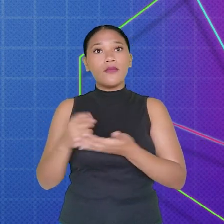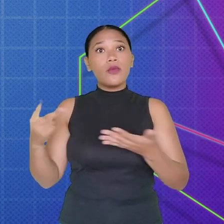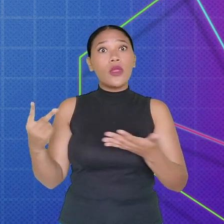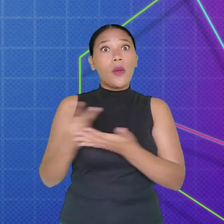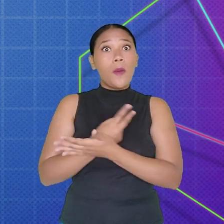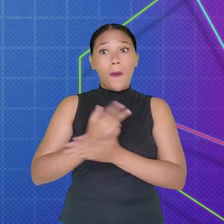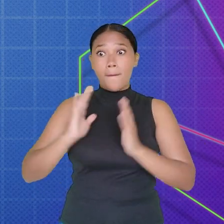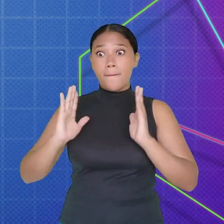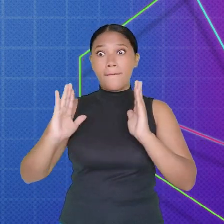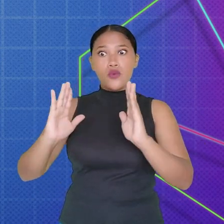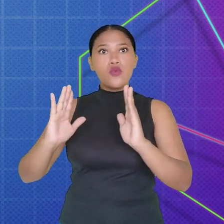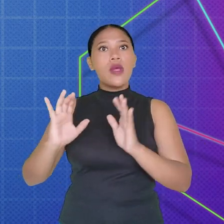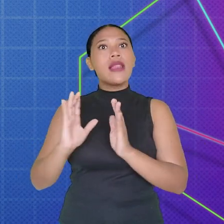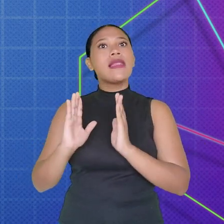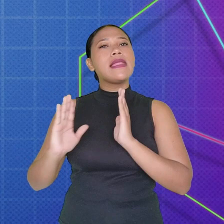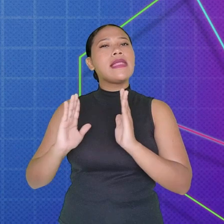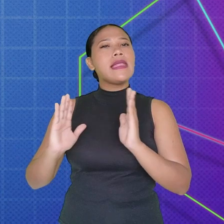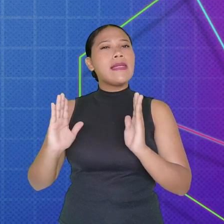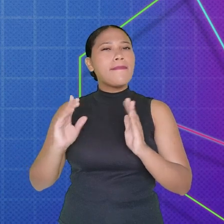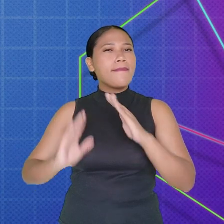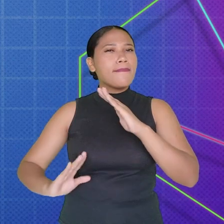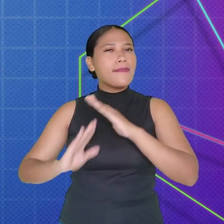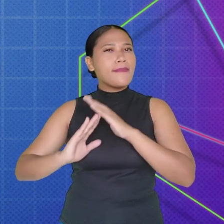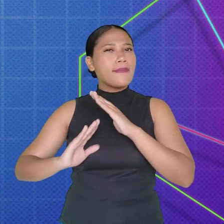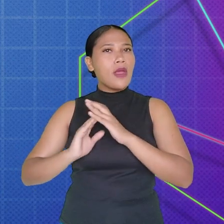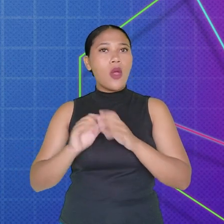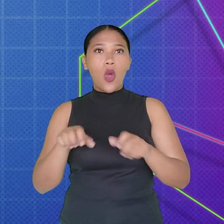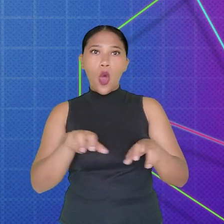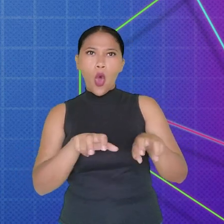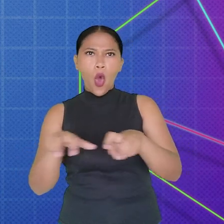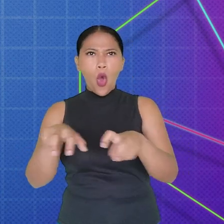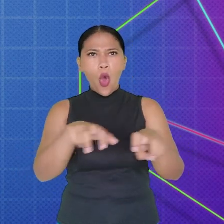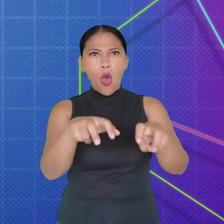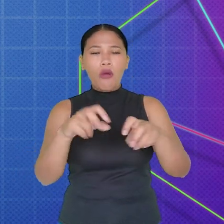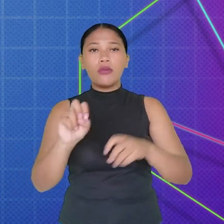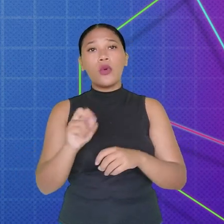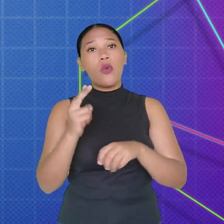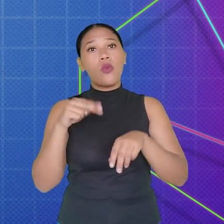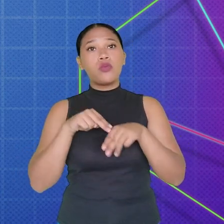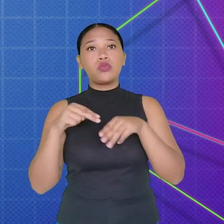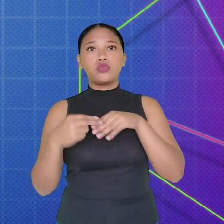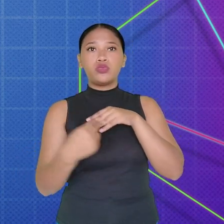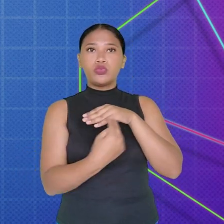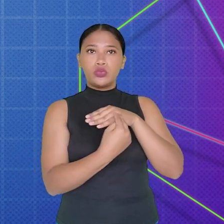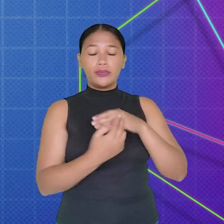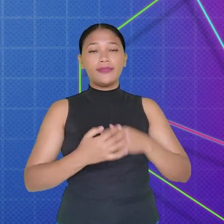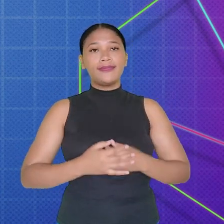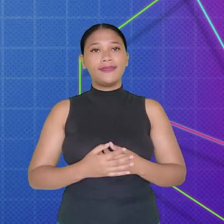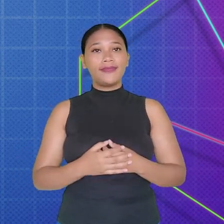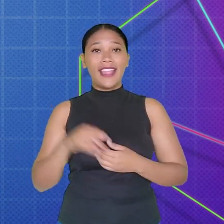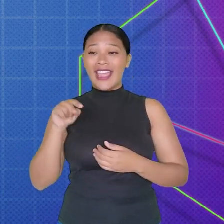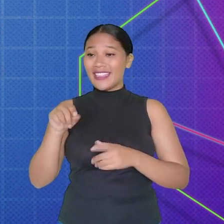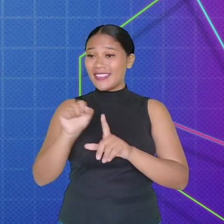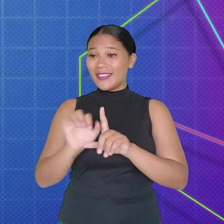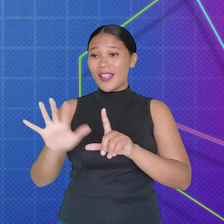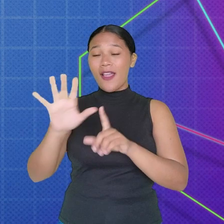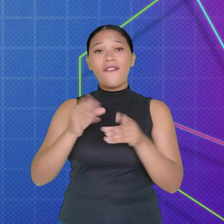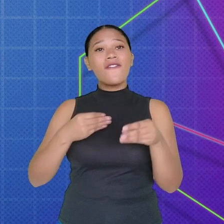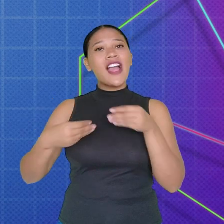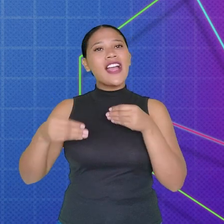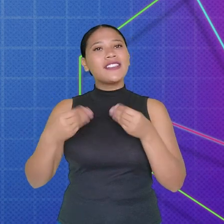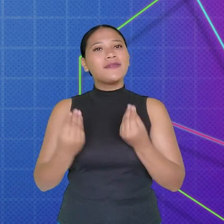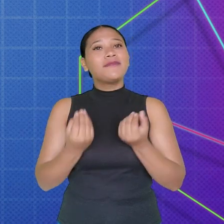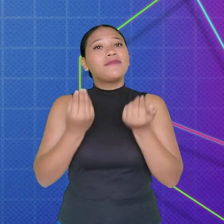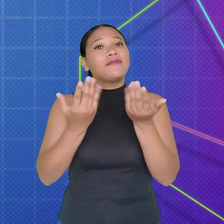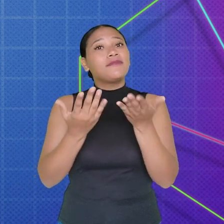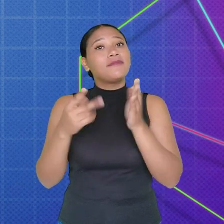jogador execute ações em um tempo limitado, como jogos de corrida ou jogos de quebra-cabeça. O Construct oferece a